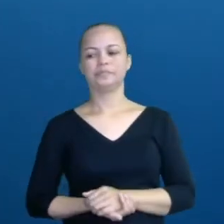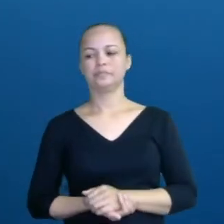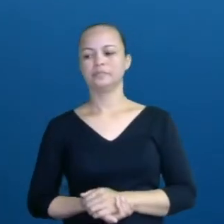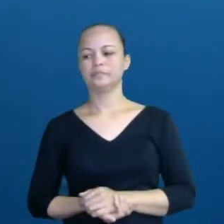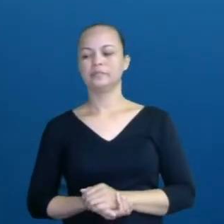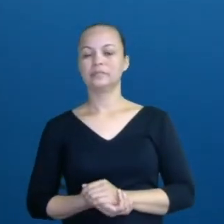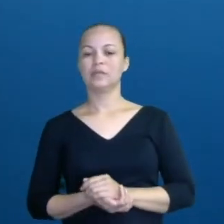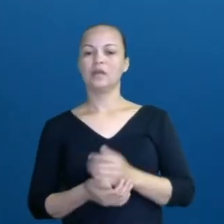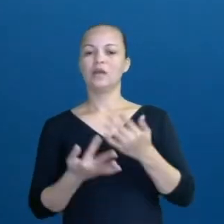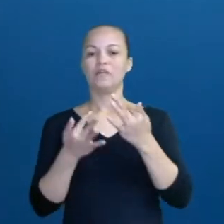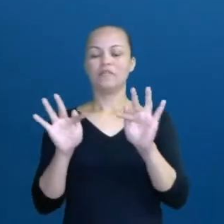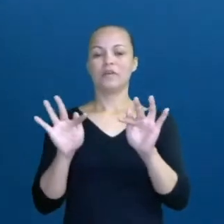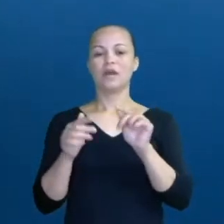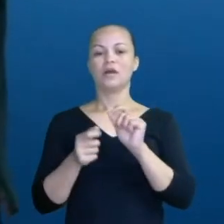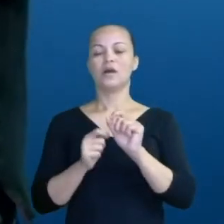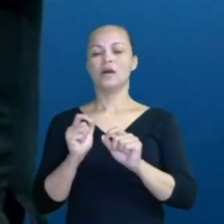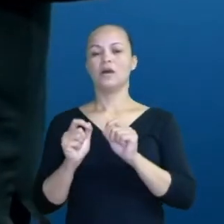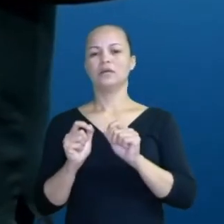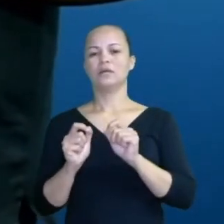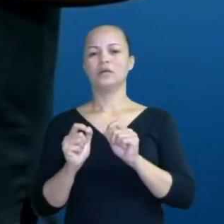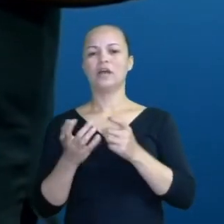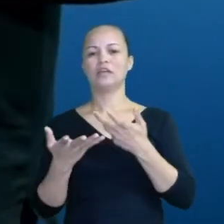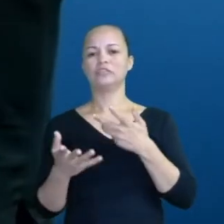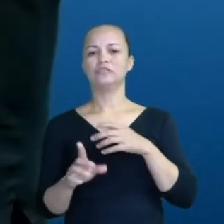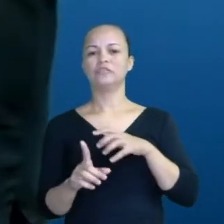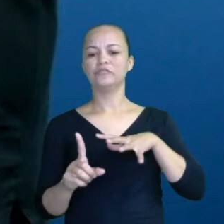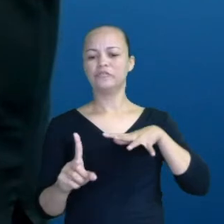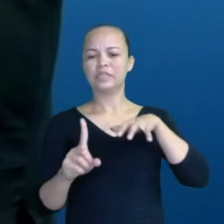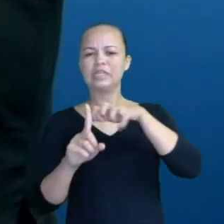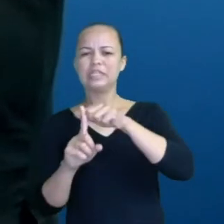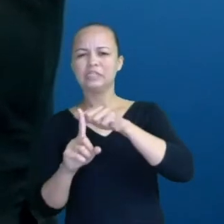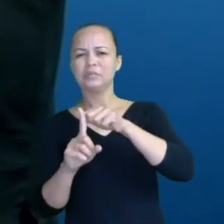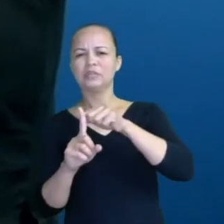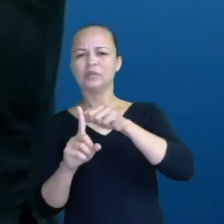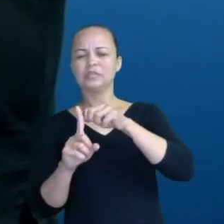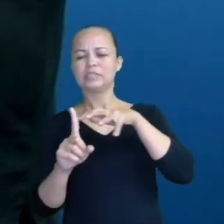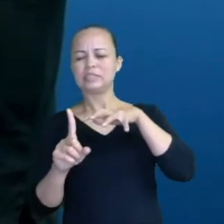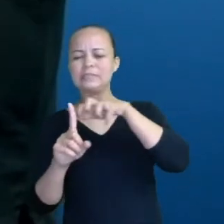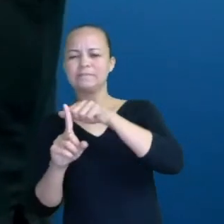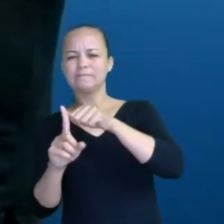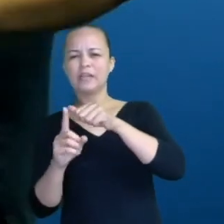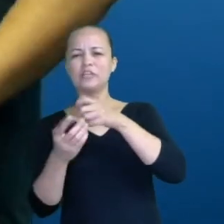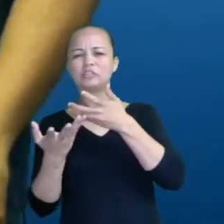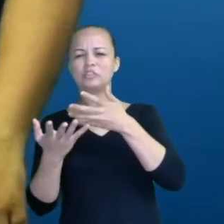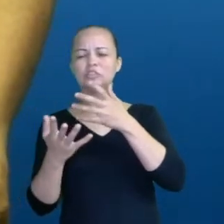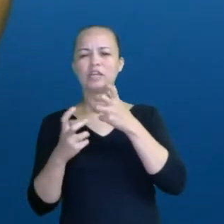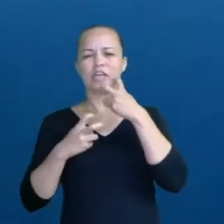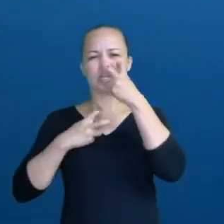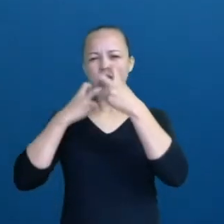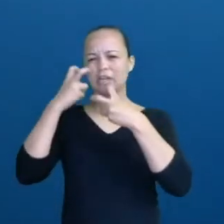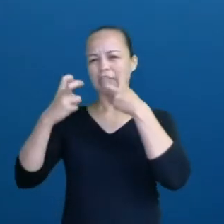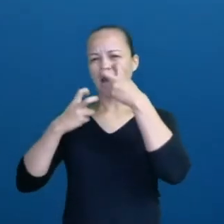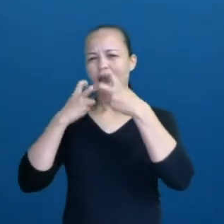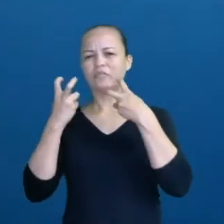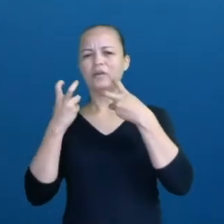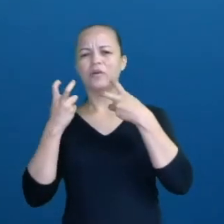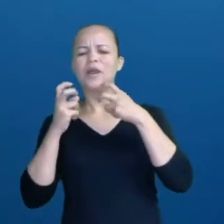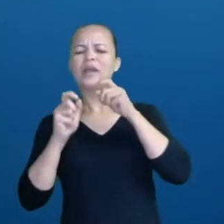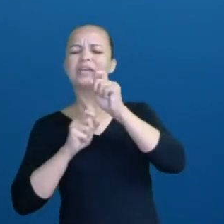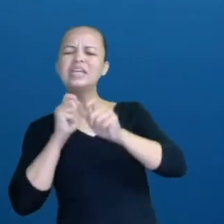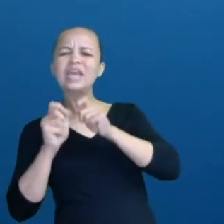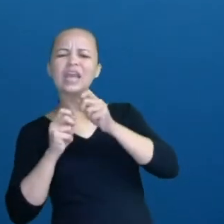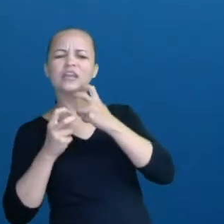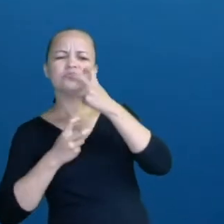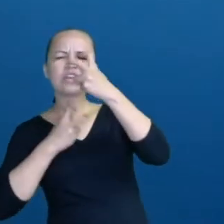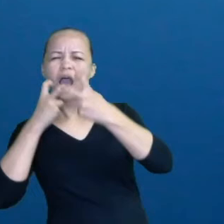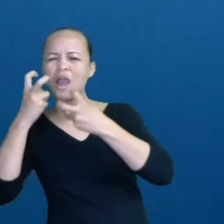Na próxima frase, as vítimas do acidente gritavam. Quem gritava? As vítimas do acidente.